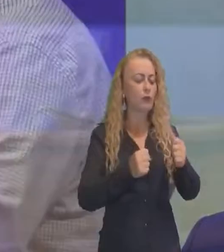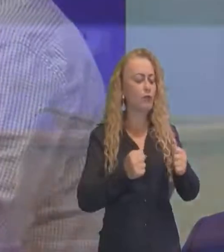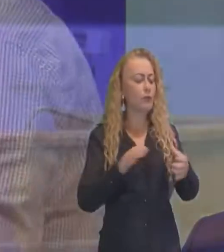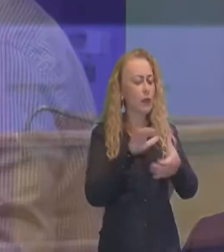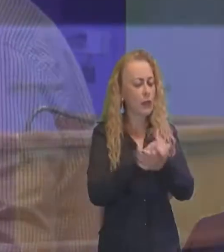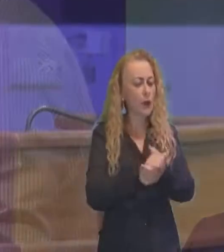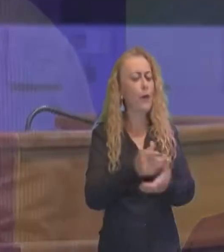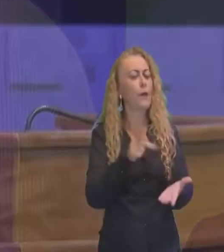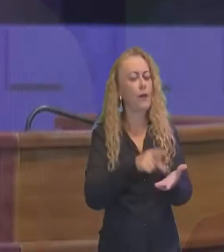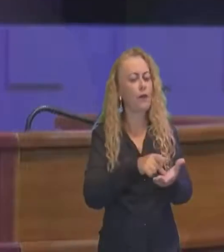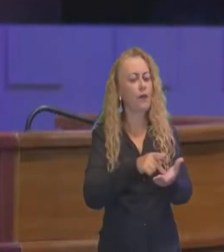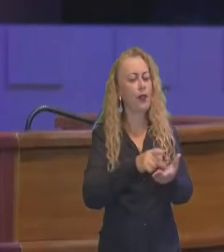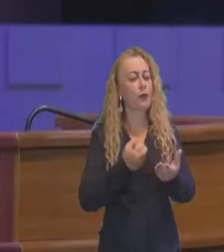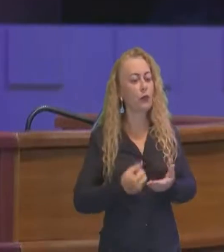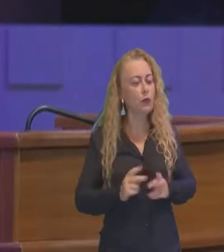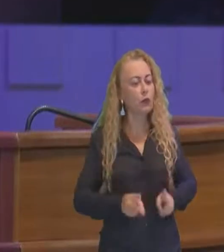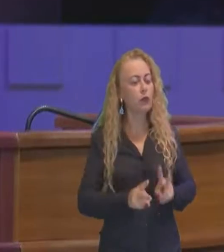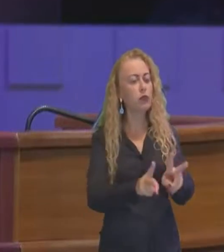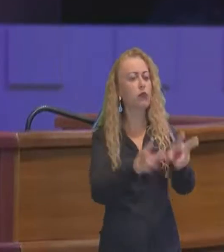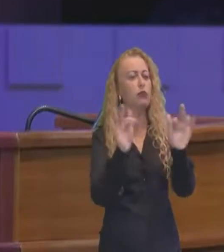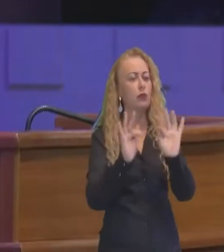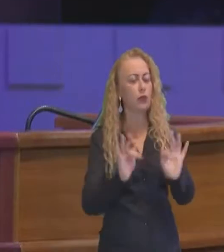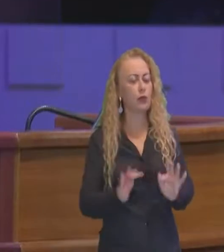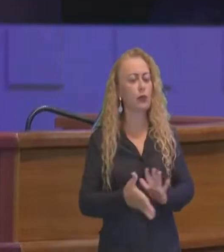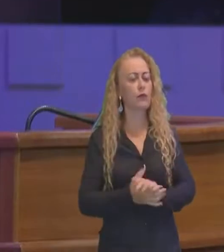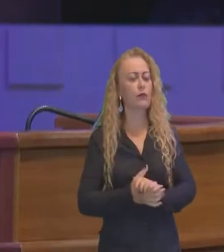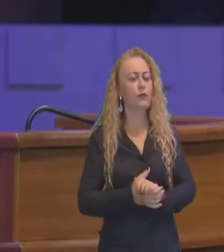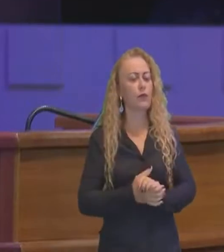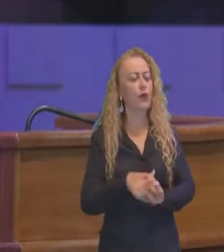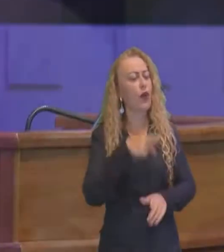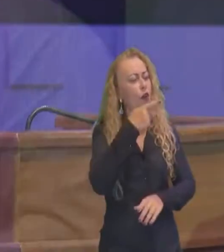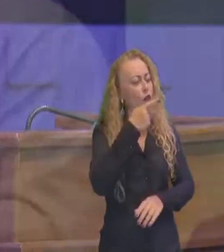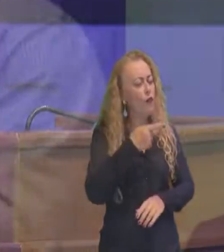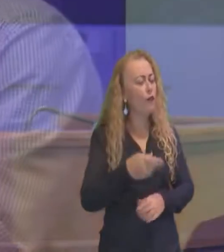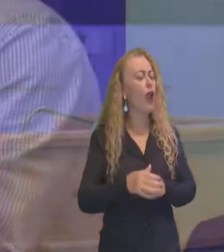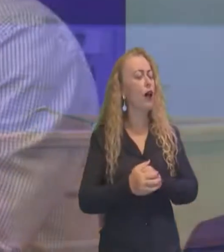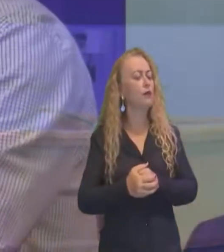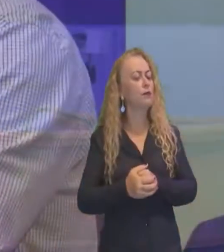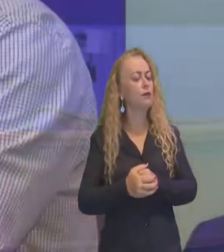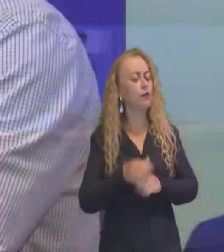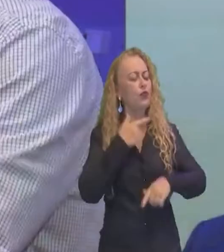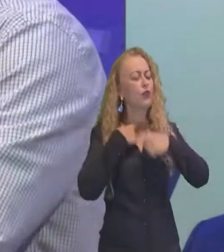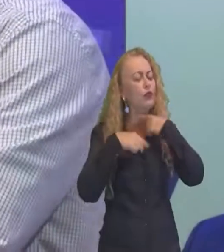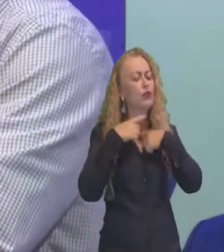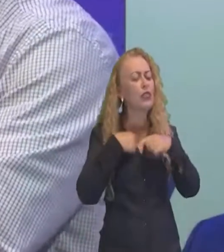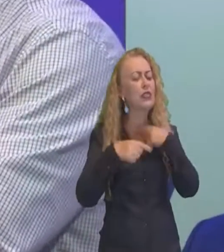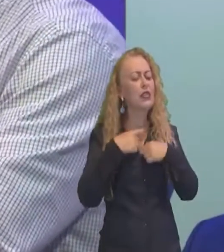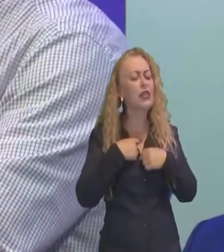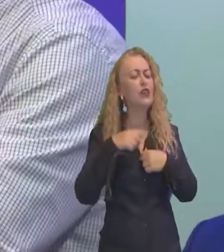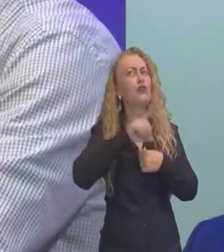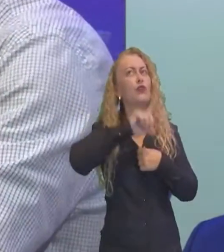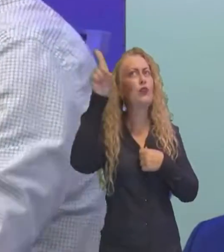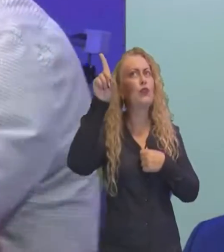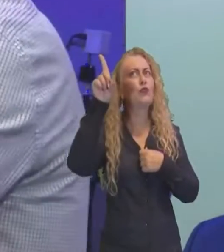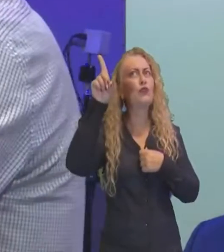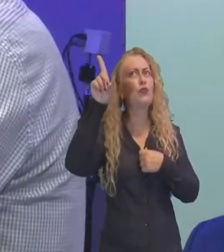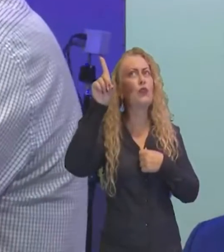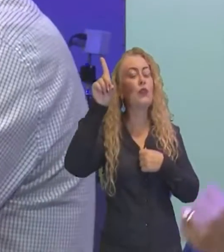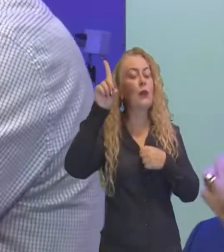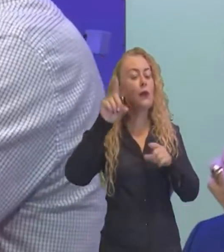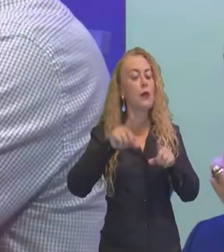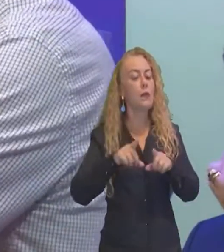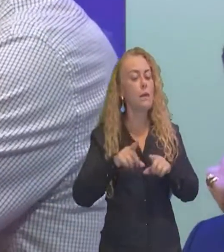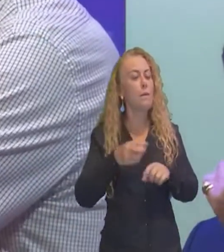e um casamento feliz. Tenho falado aos irmãos durante esses dias que o desejo de Deus é que nós fiquemos casados, mas